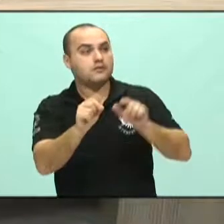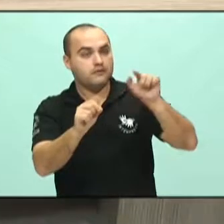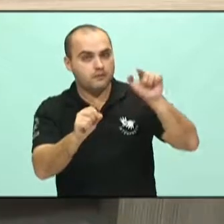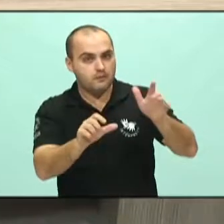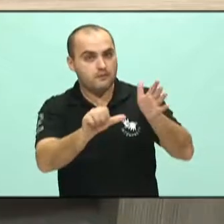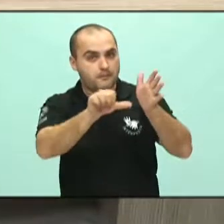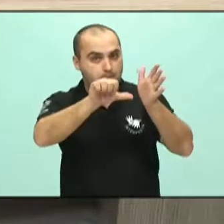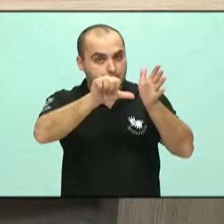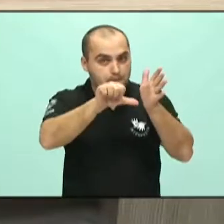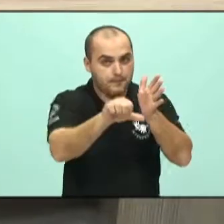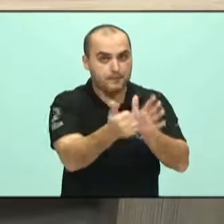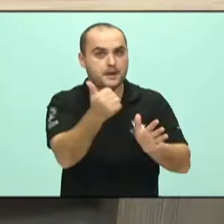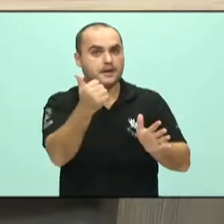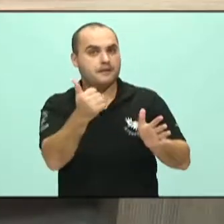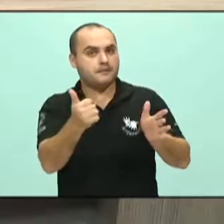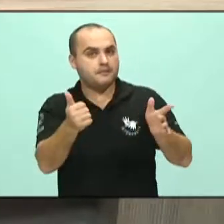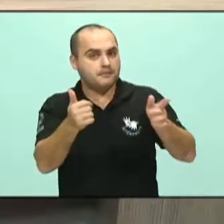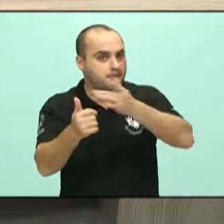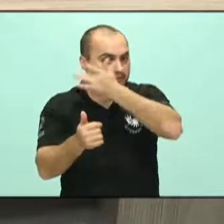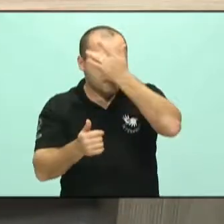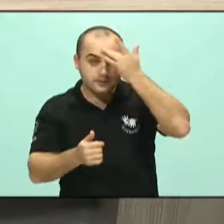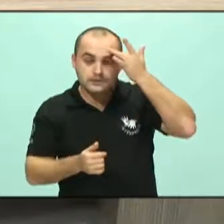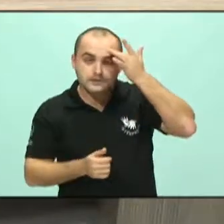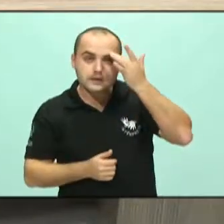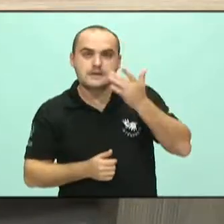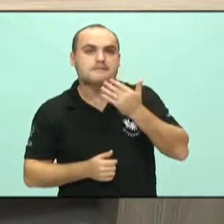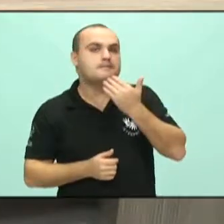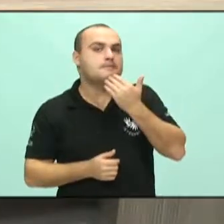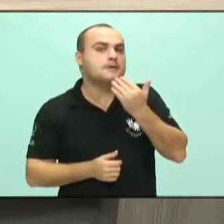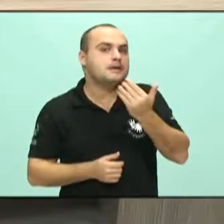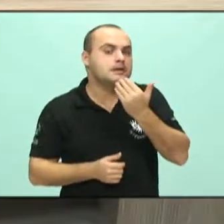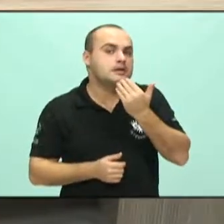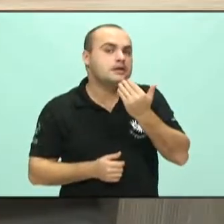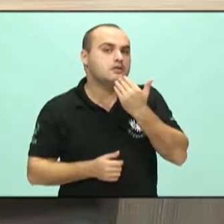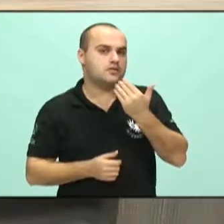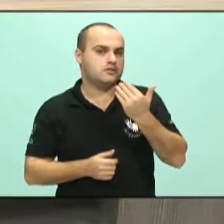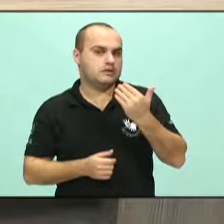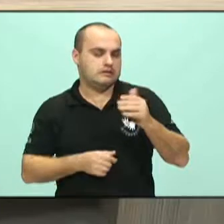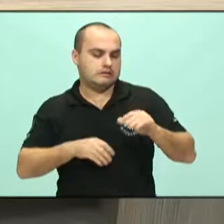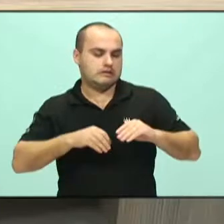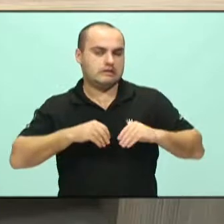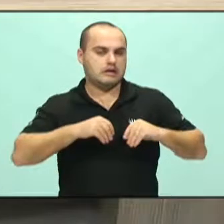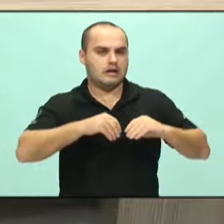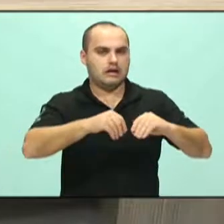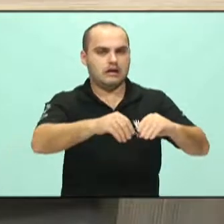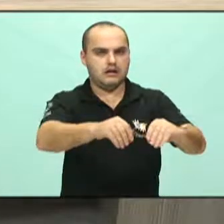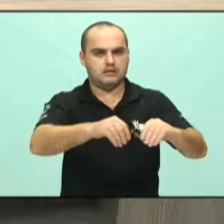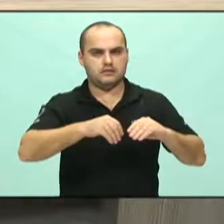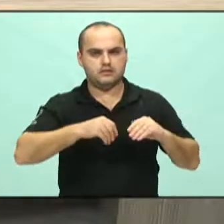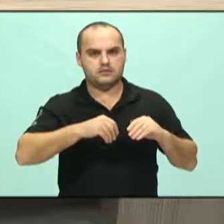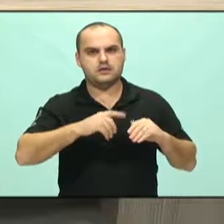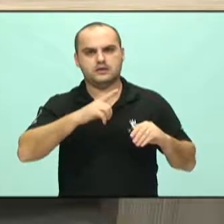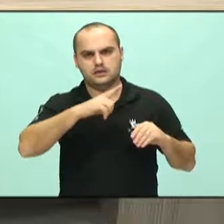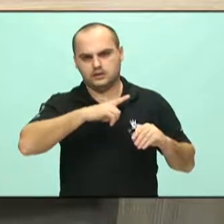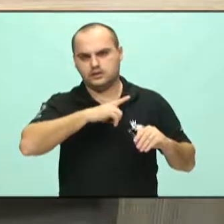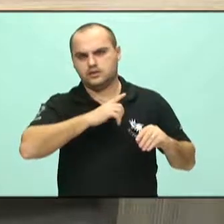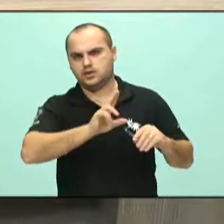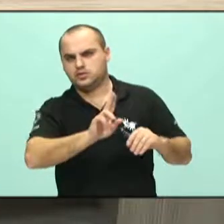primeiro a requerer uma extensão de terra, que na época tinha o nome de